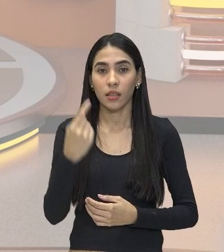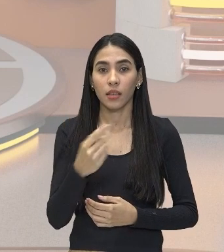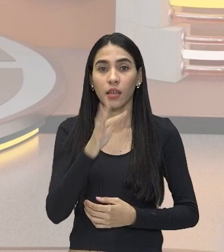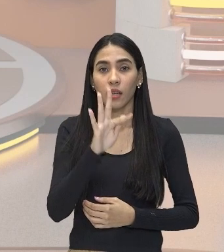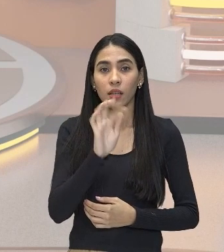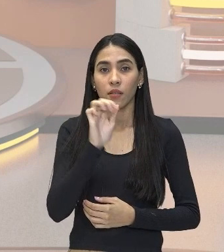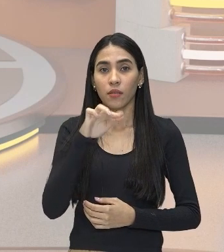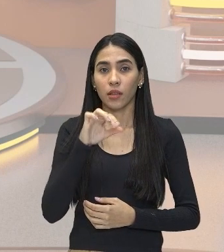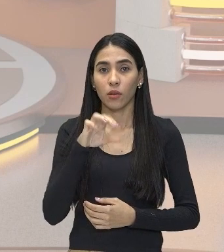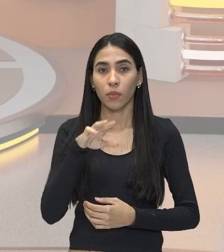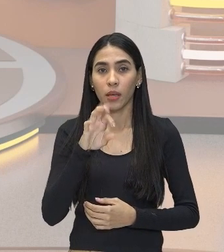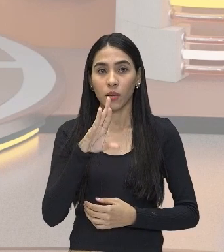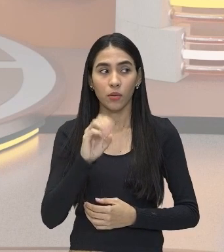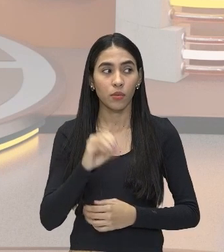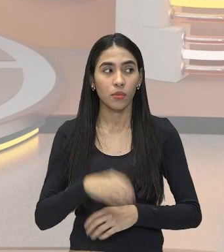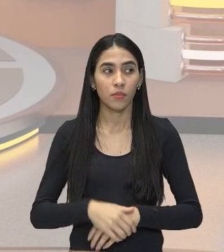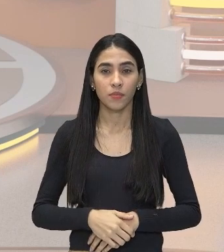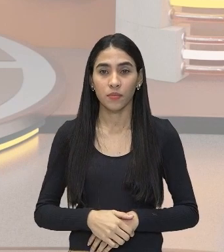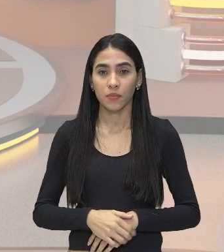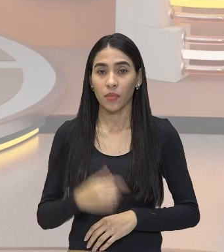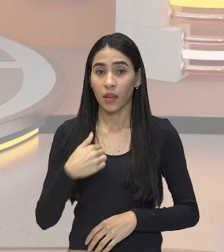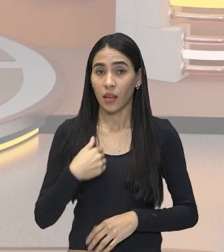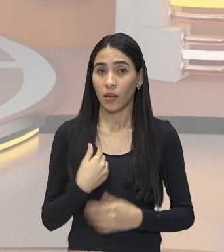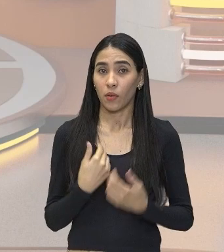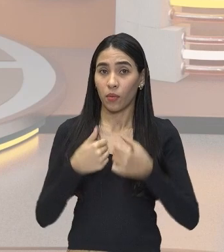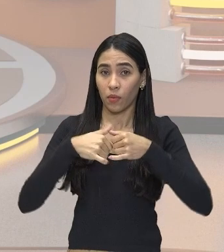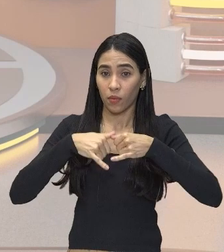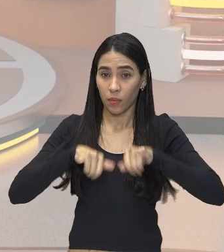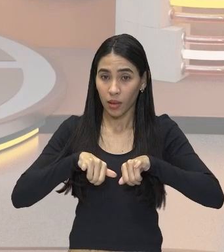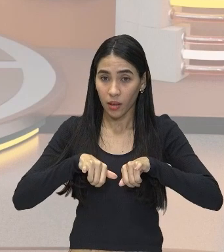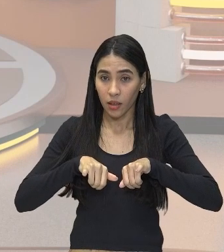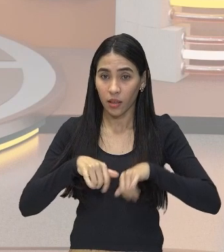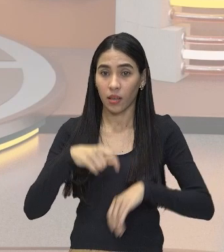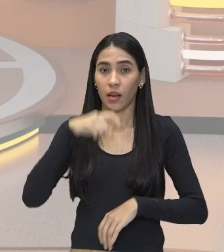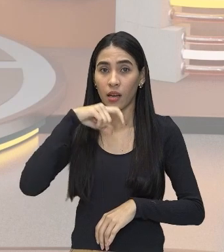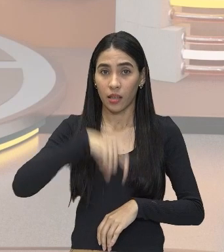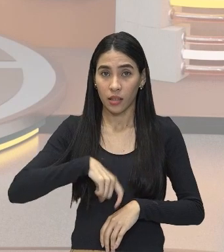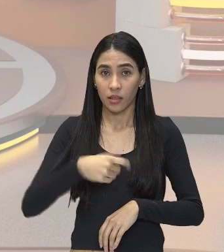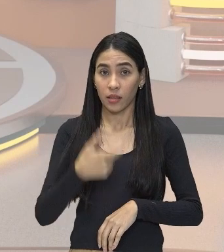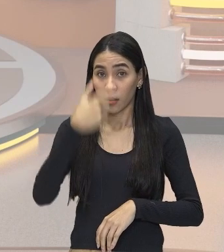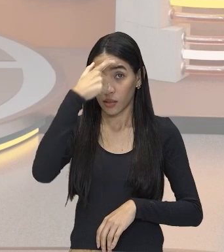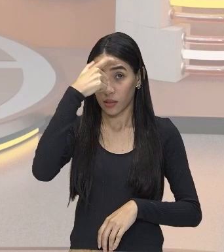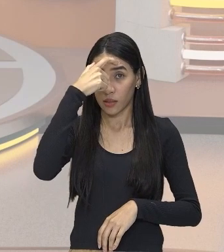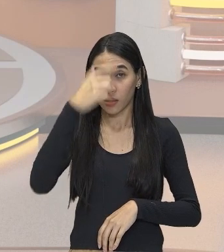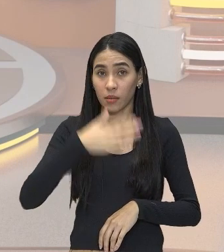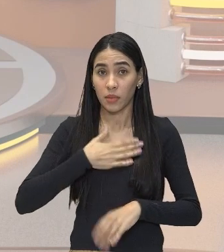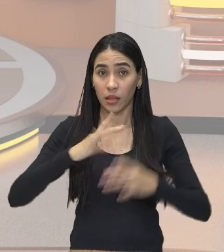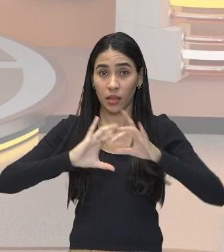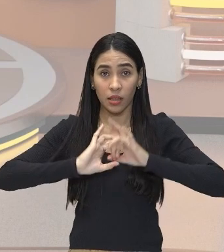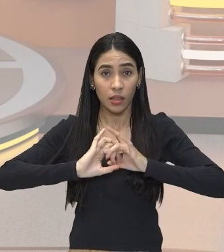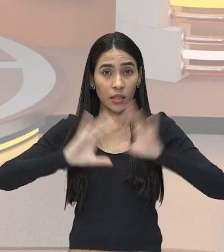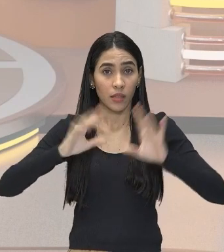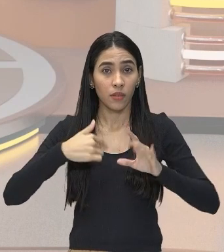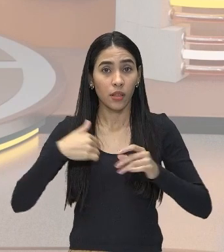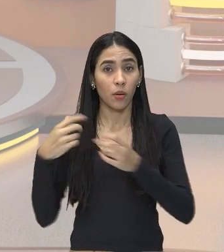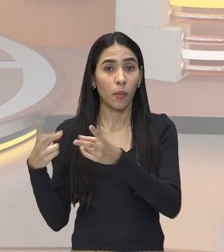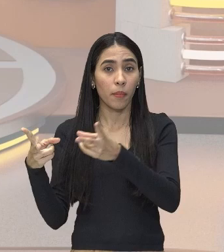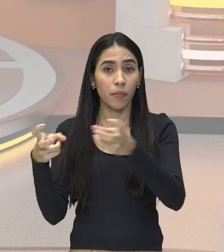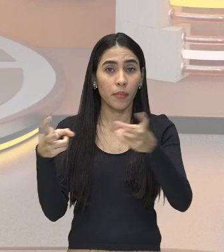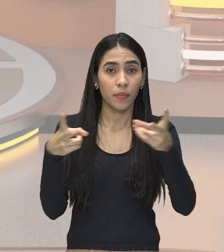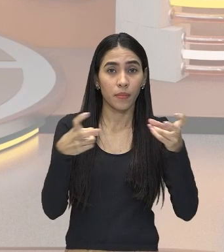de Husserl. Eu vou ficar aqui, né, minha consciência livre, para